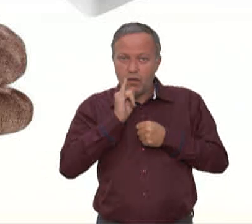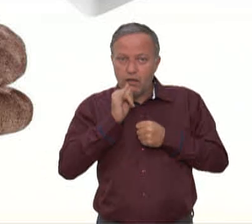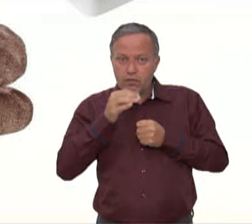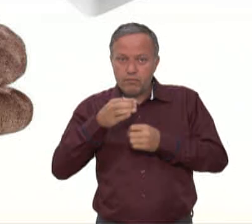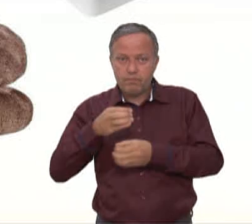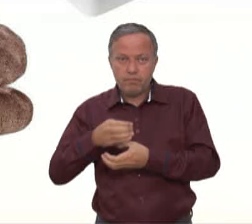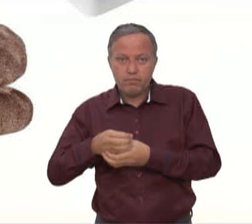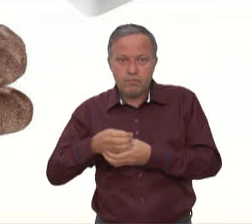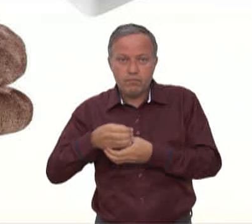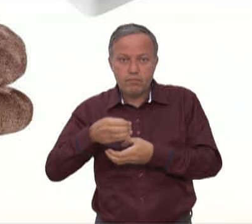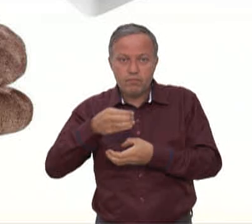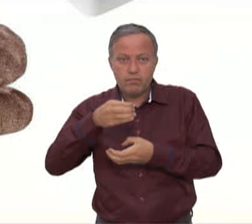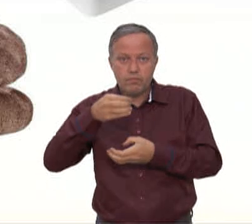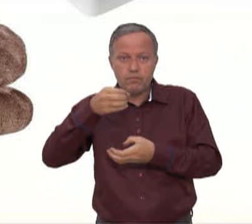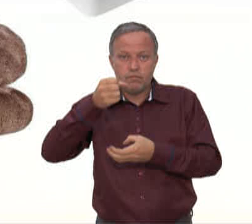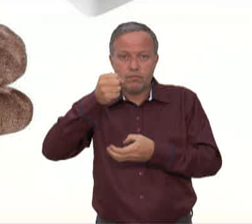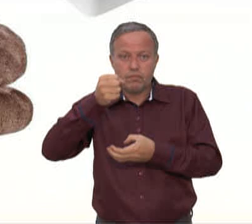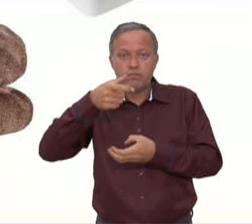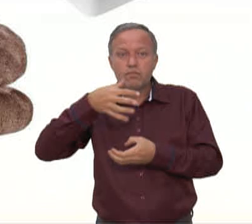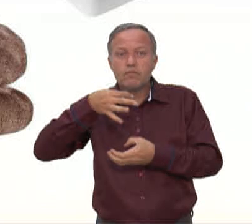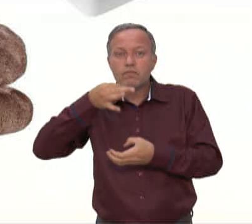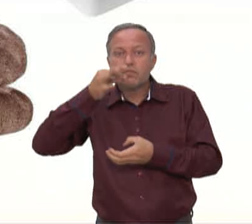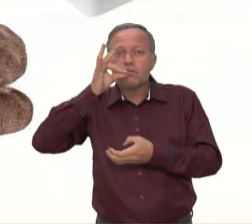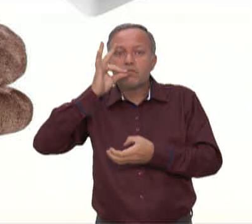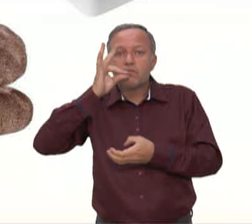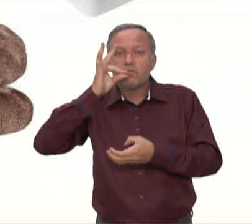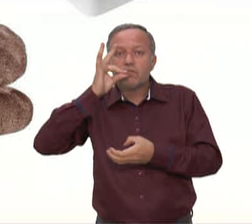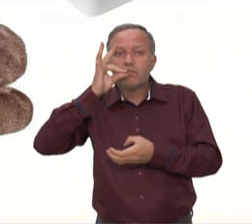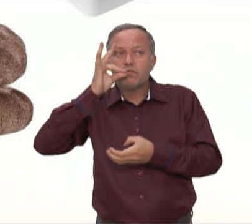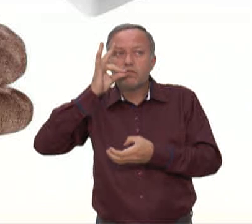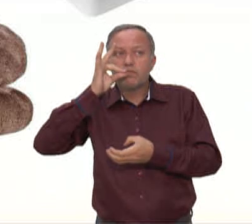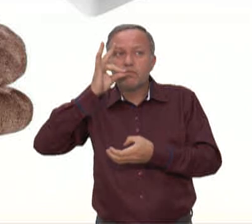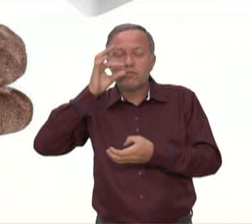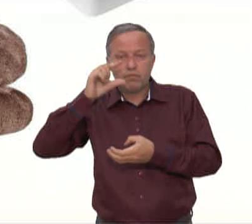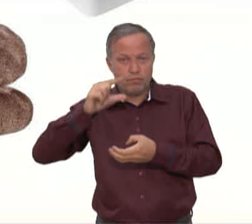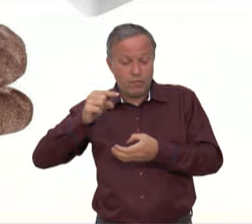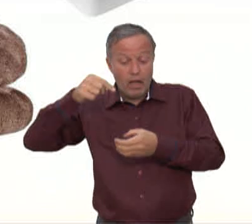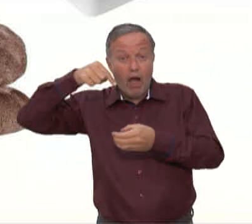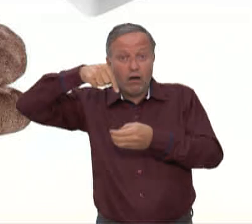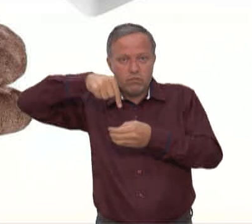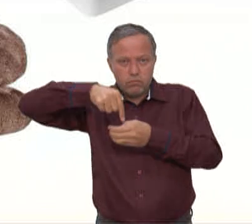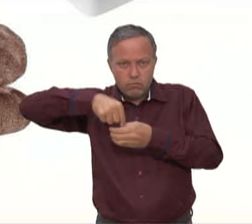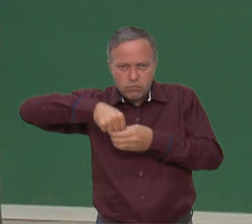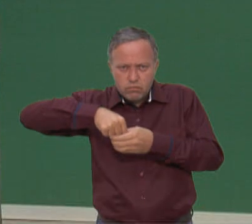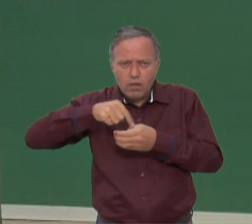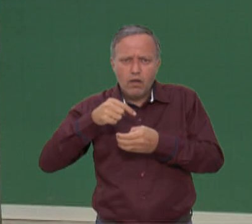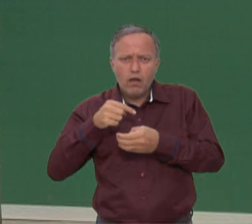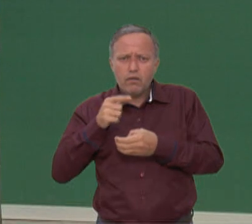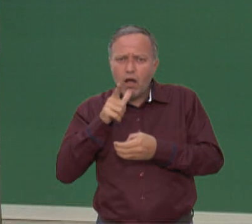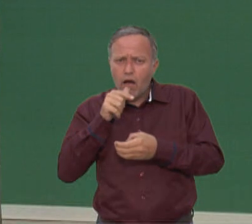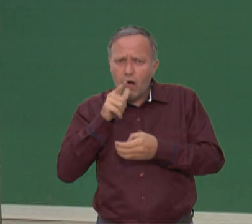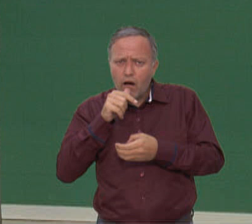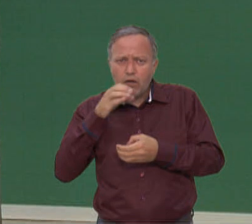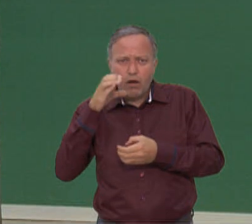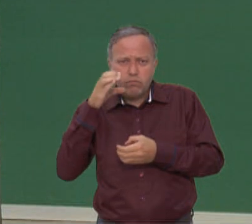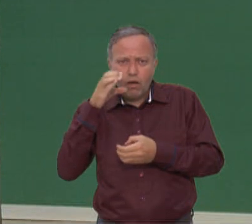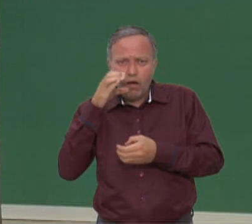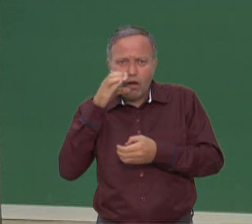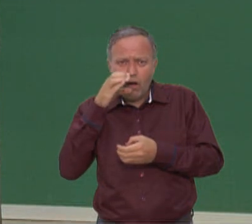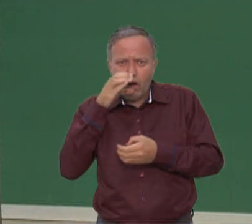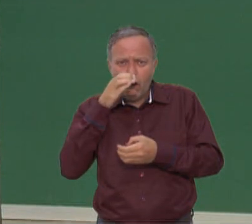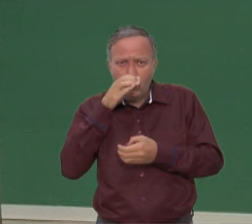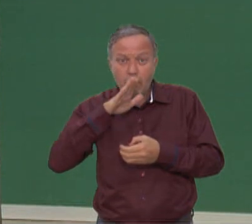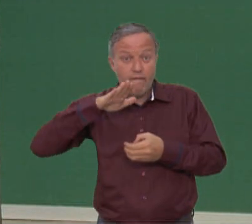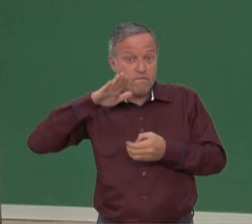O próprio nome já sugere isso. Aonde você vai ter ali um material quente que você coloque nele, ele vai preservar